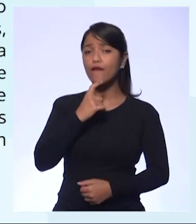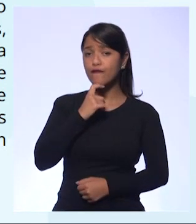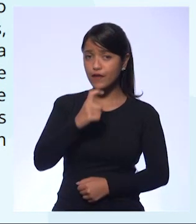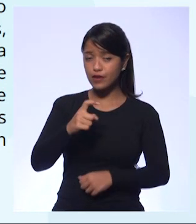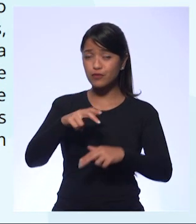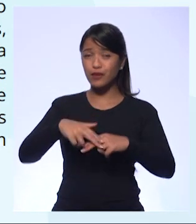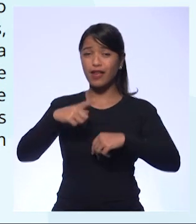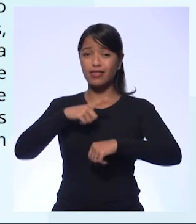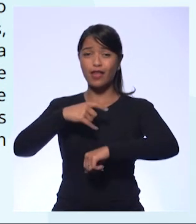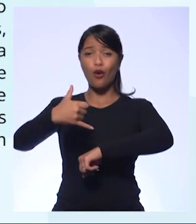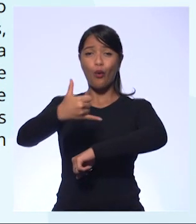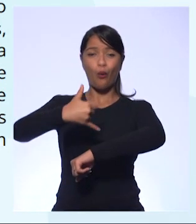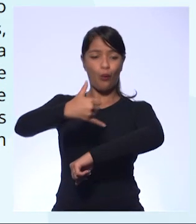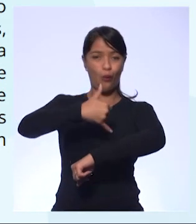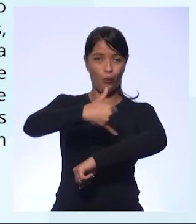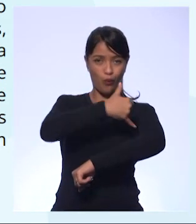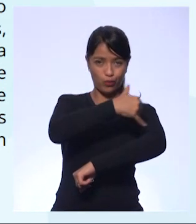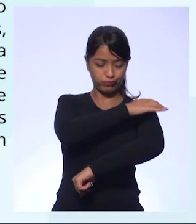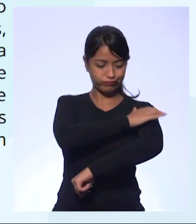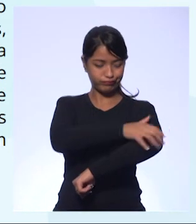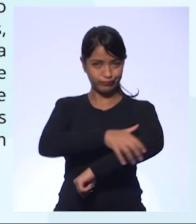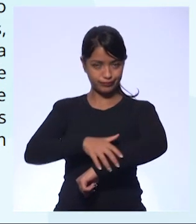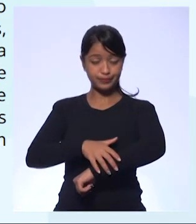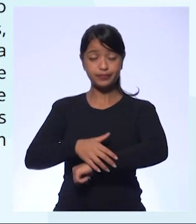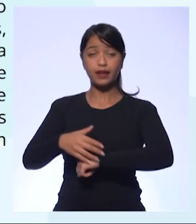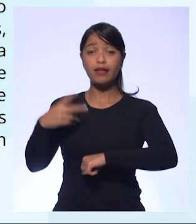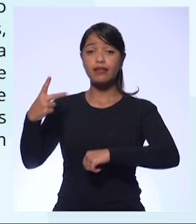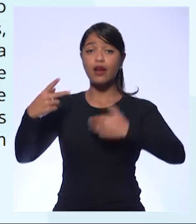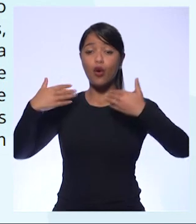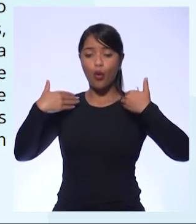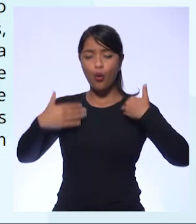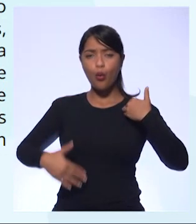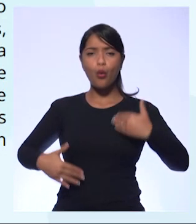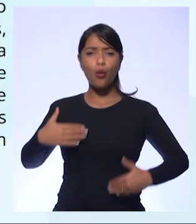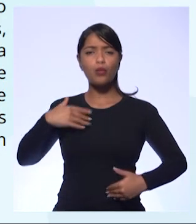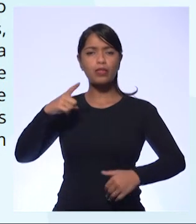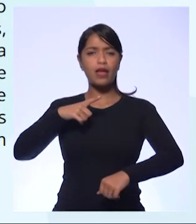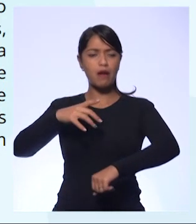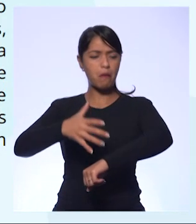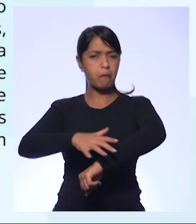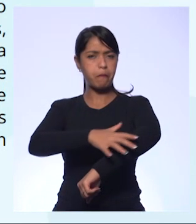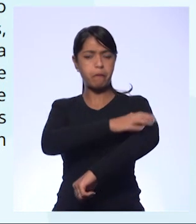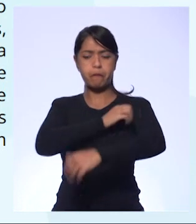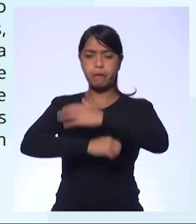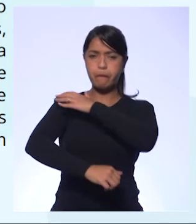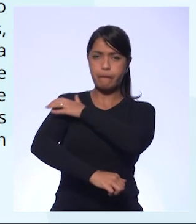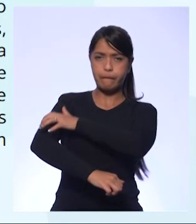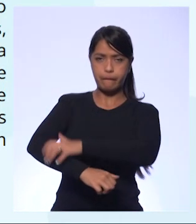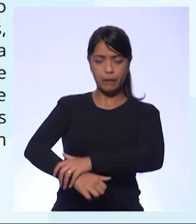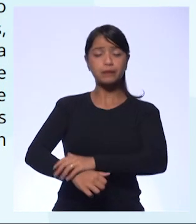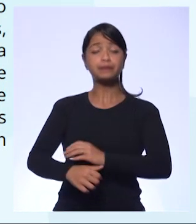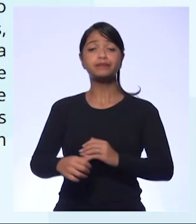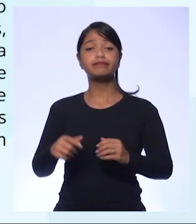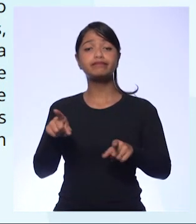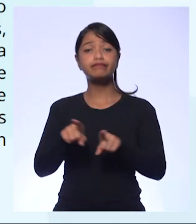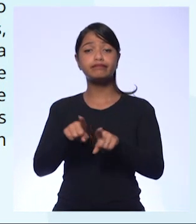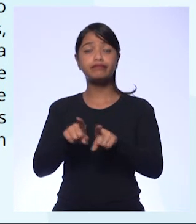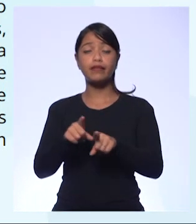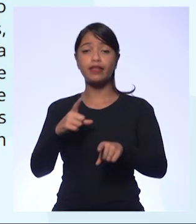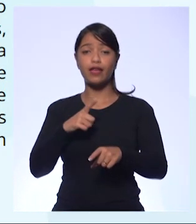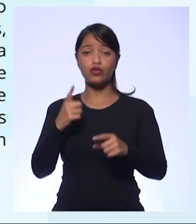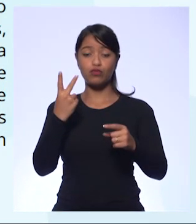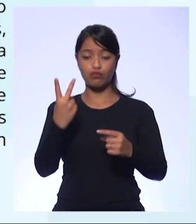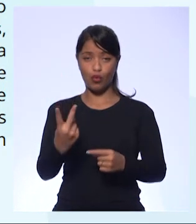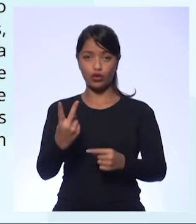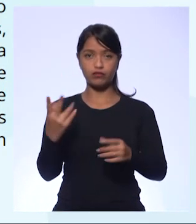por uma enorme carapaça em formato de lágrima e tem 2 grandes pares de nadadeiras. Enquanto filhote,